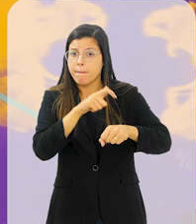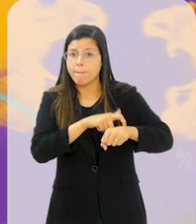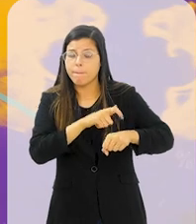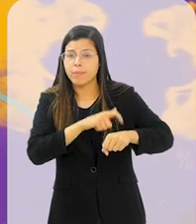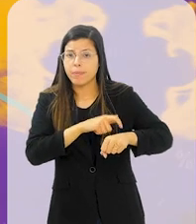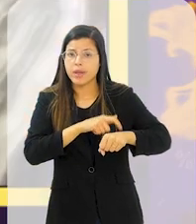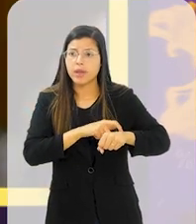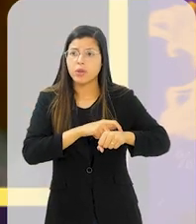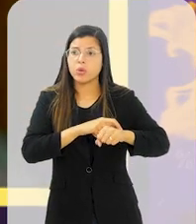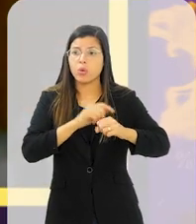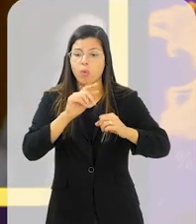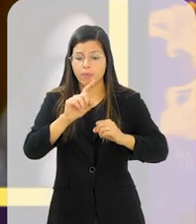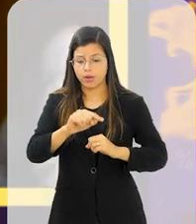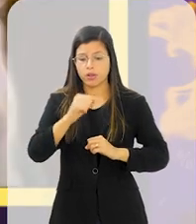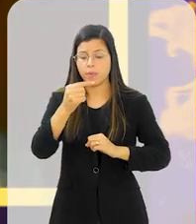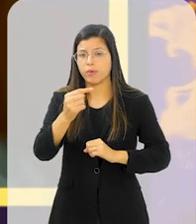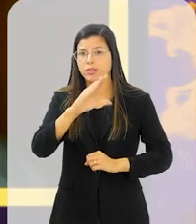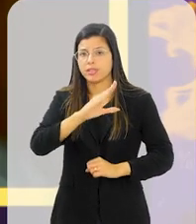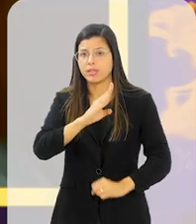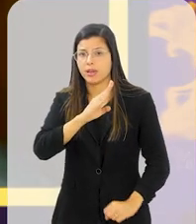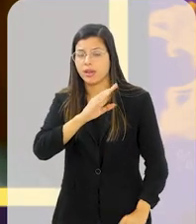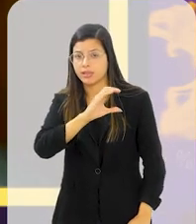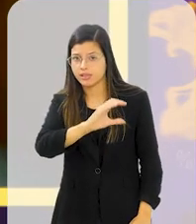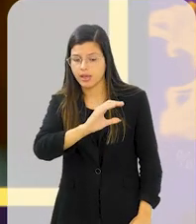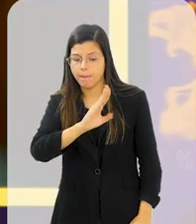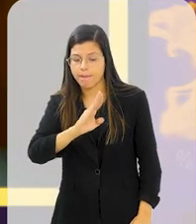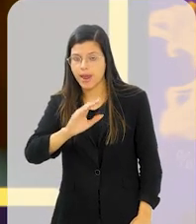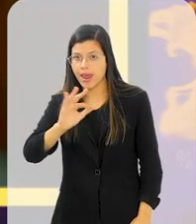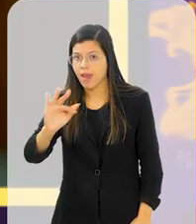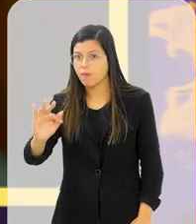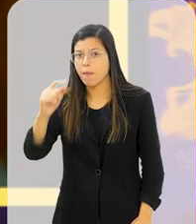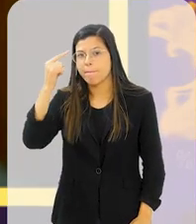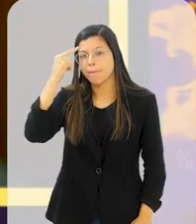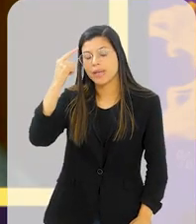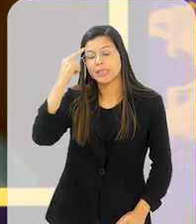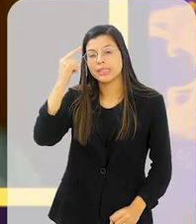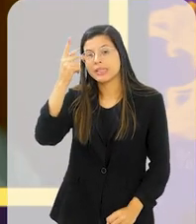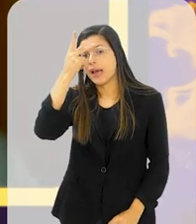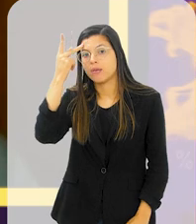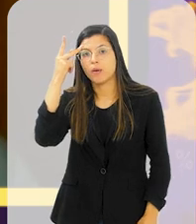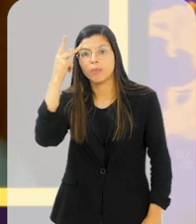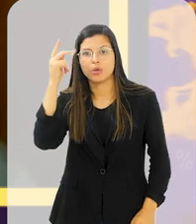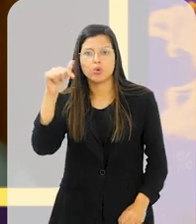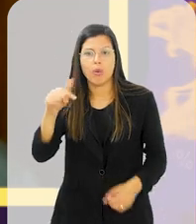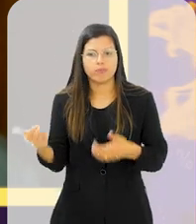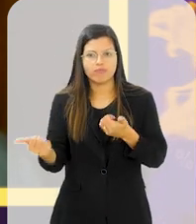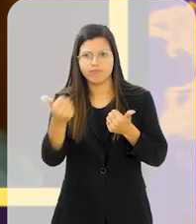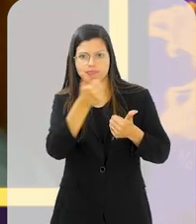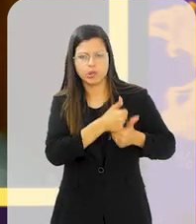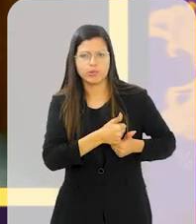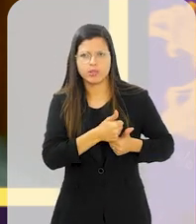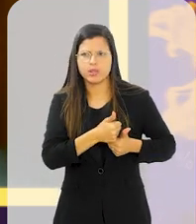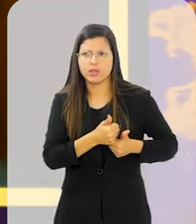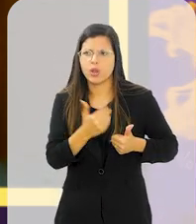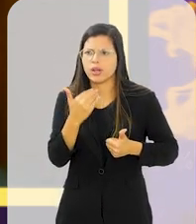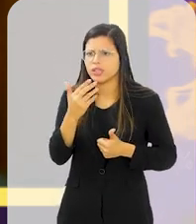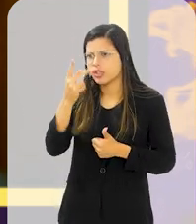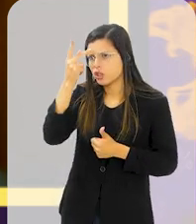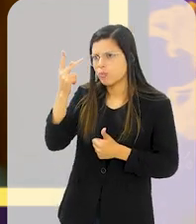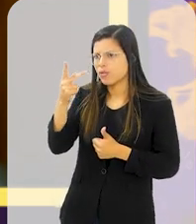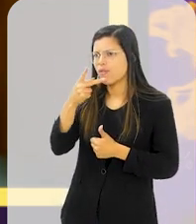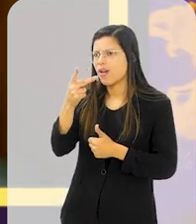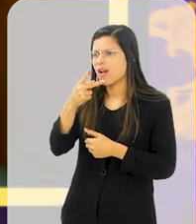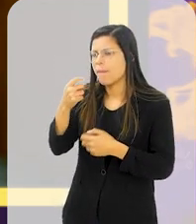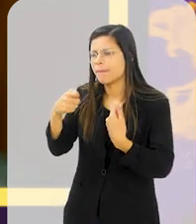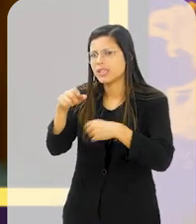momento para, a partir dali, a CBF já começar a pensar no nome e trabalhar esse nome. E não adianta as pessoas dizerem que, ah, não,